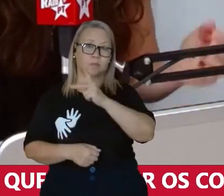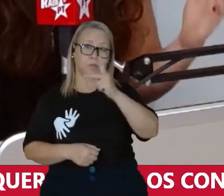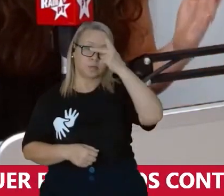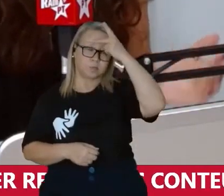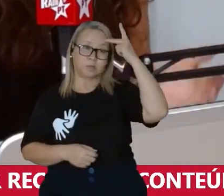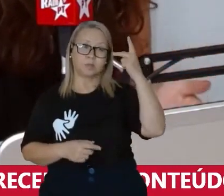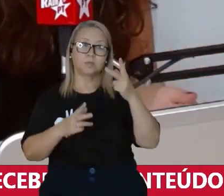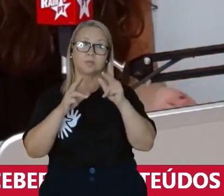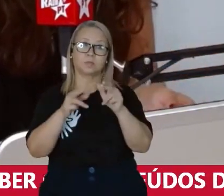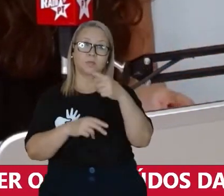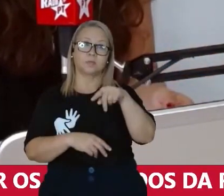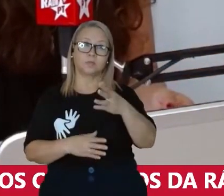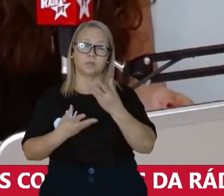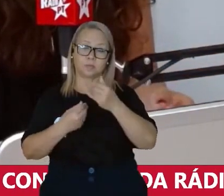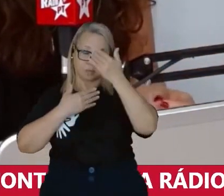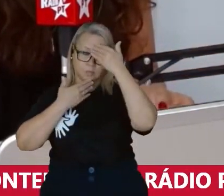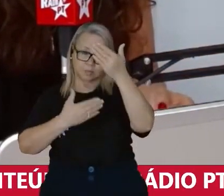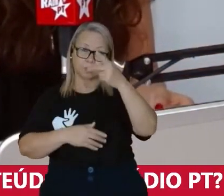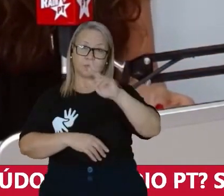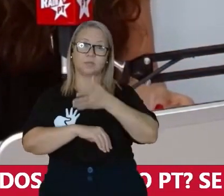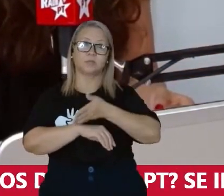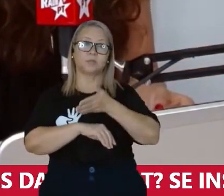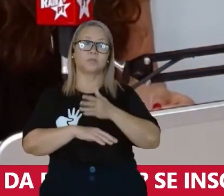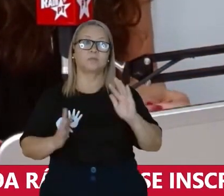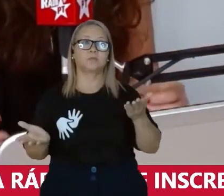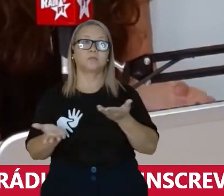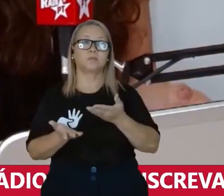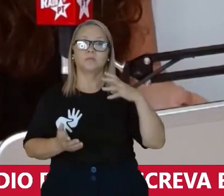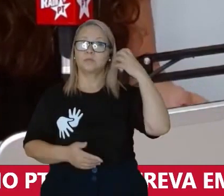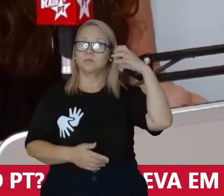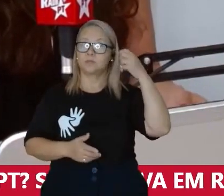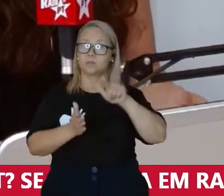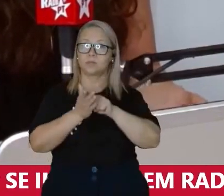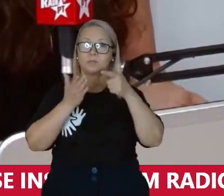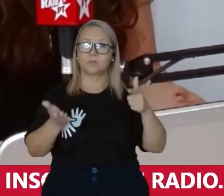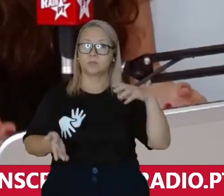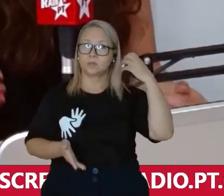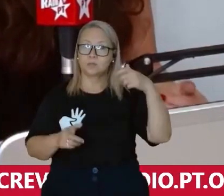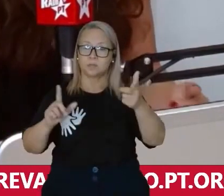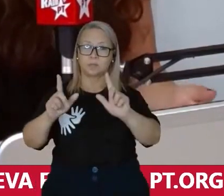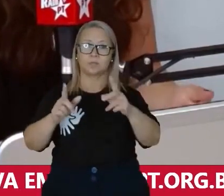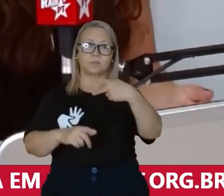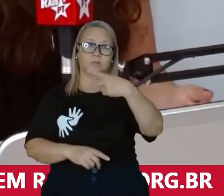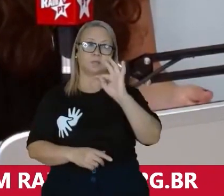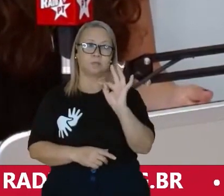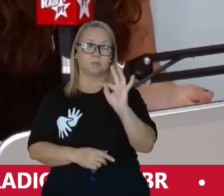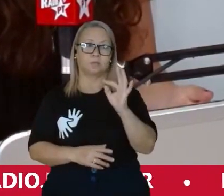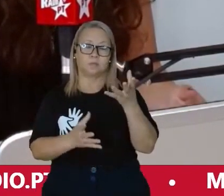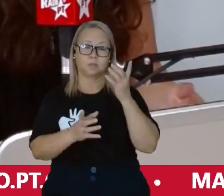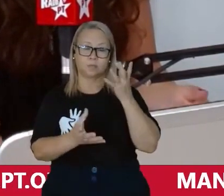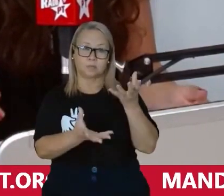atuação. Muito obrigada pela sua participação hoje no Jornal Rádio PT. Foi uma honra receber você aqui, receber